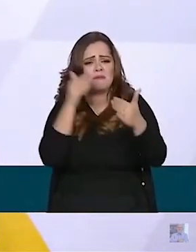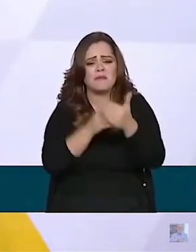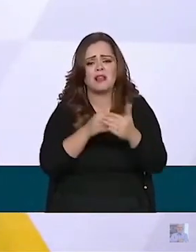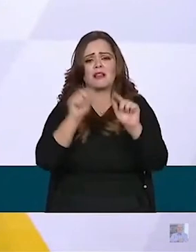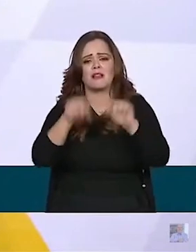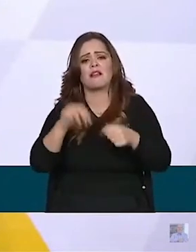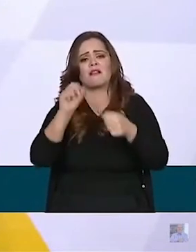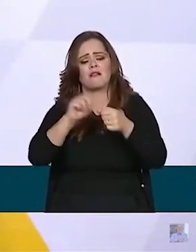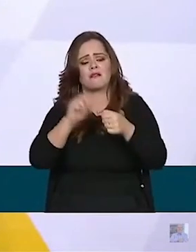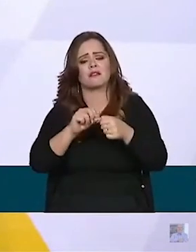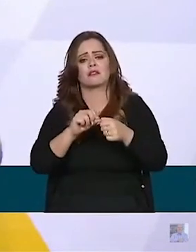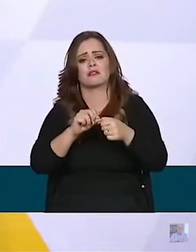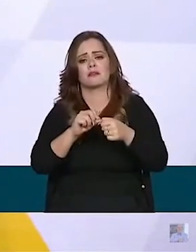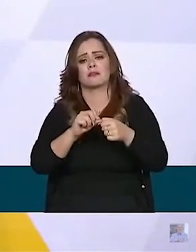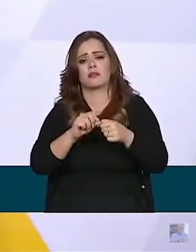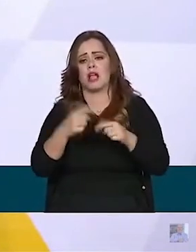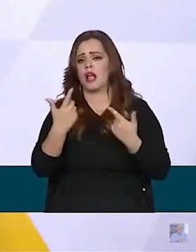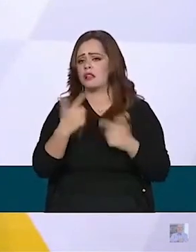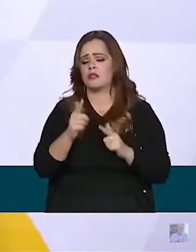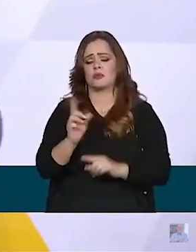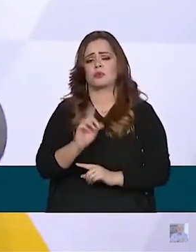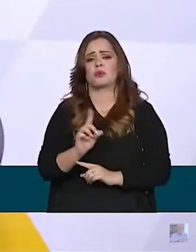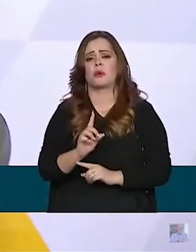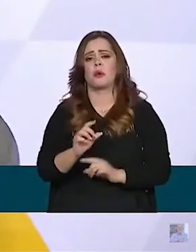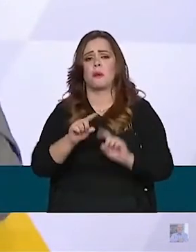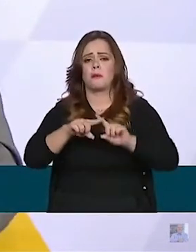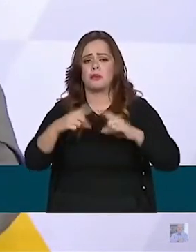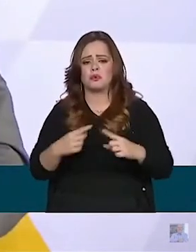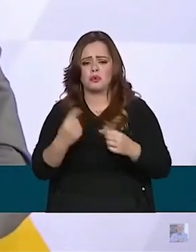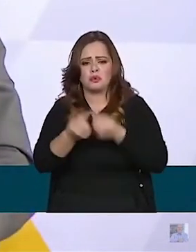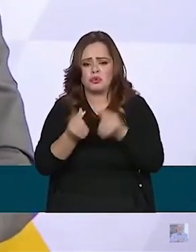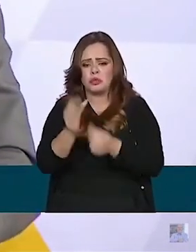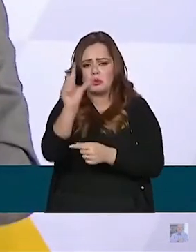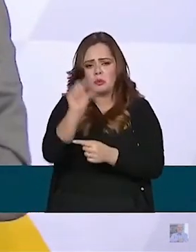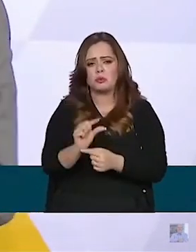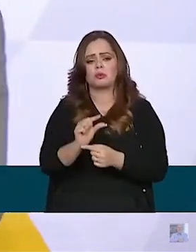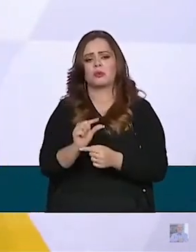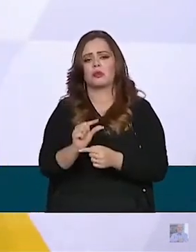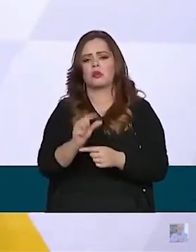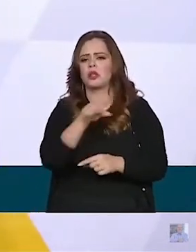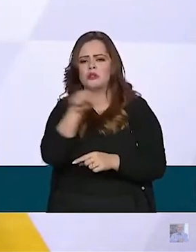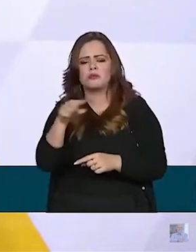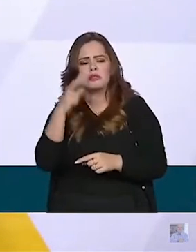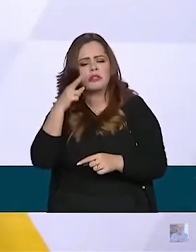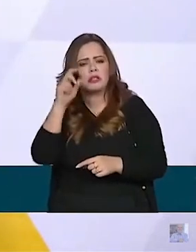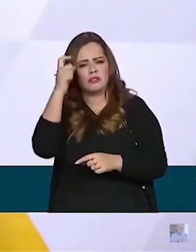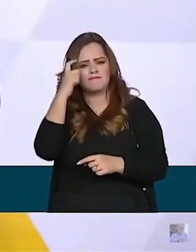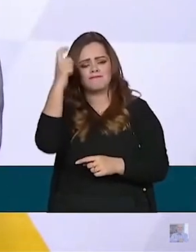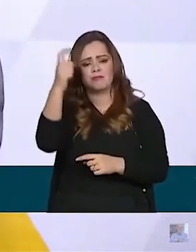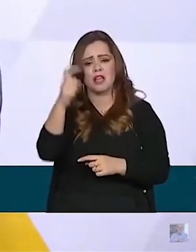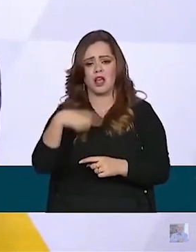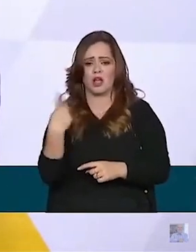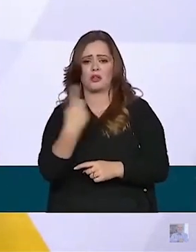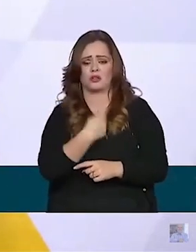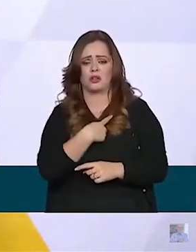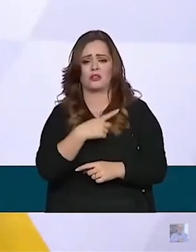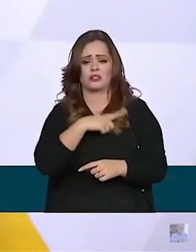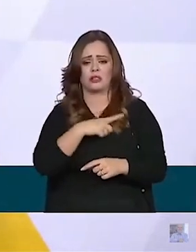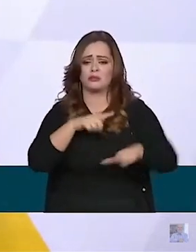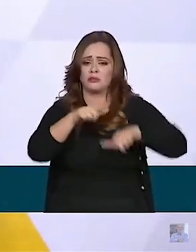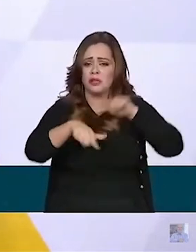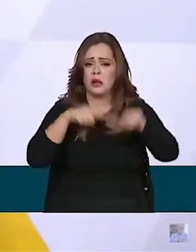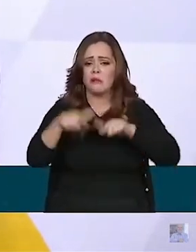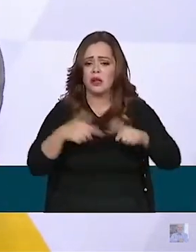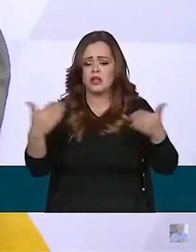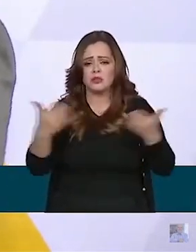se propuseram a cumprir. Não só porque o dinheiro é mais curto, só para vocês terem ideia, nós estamos